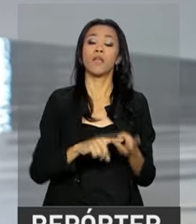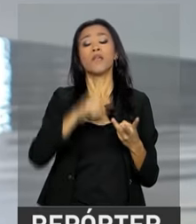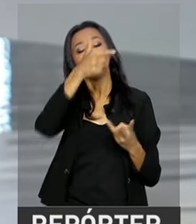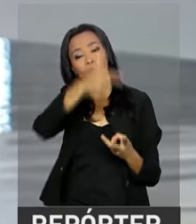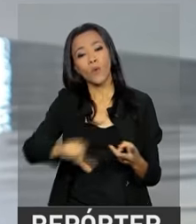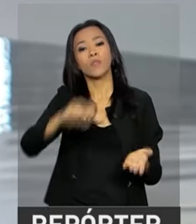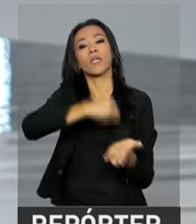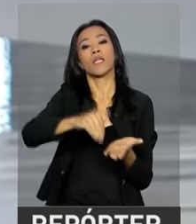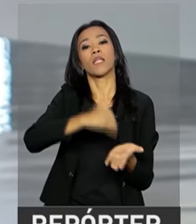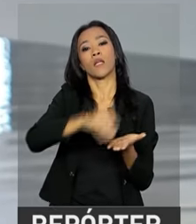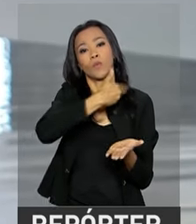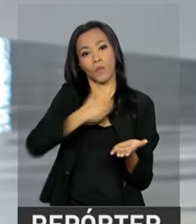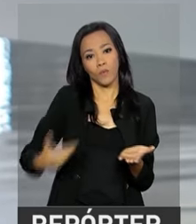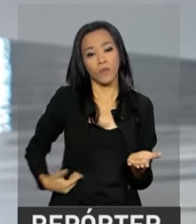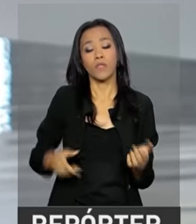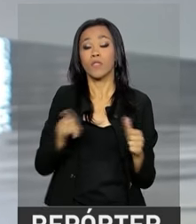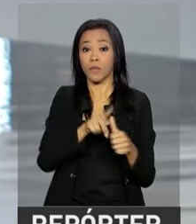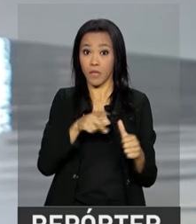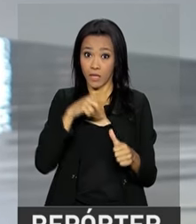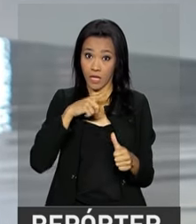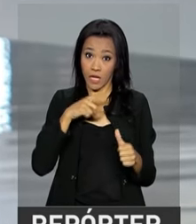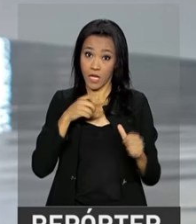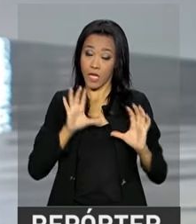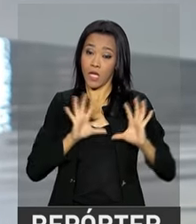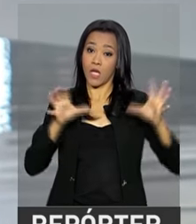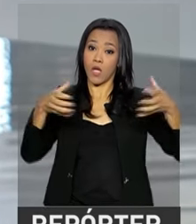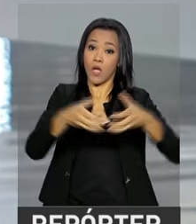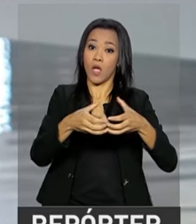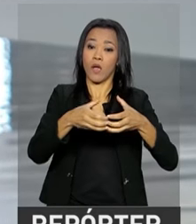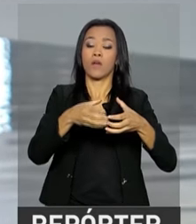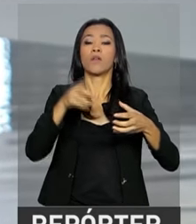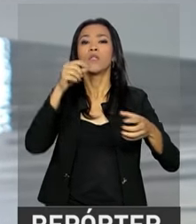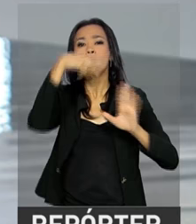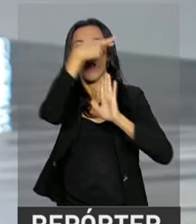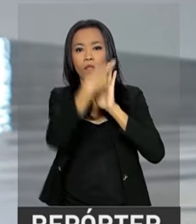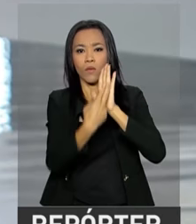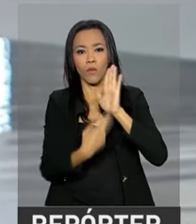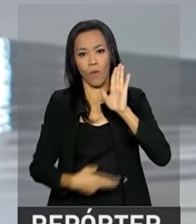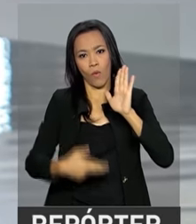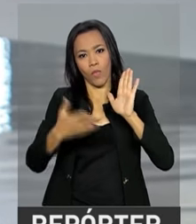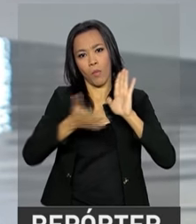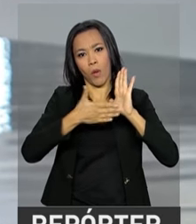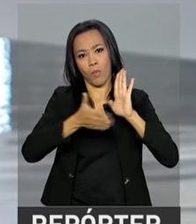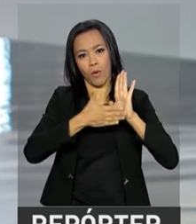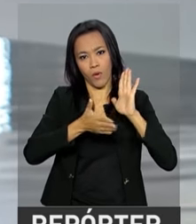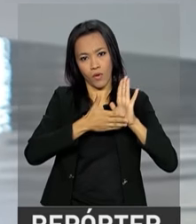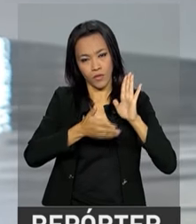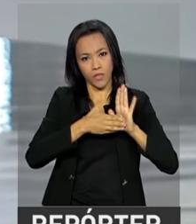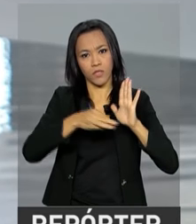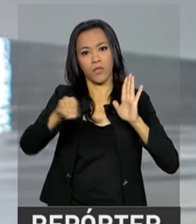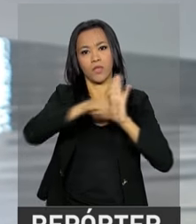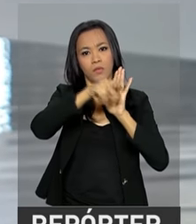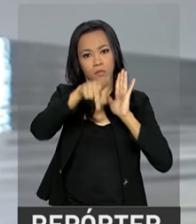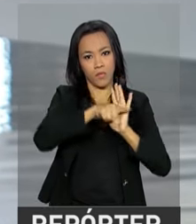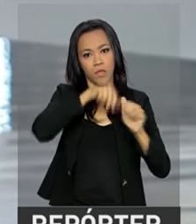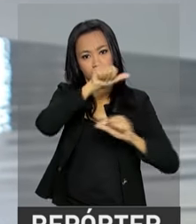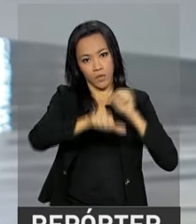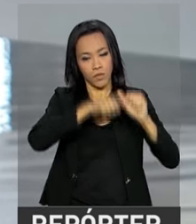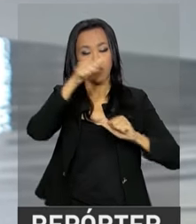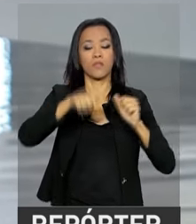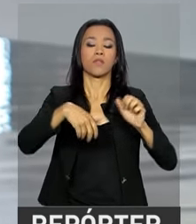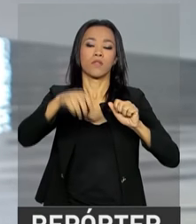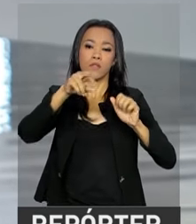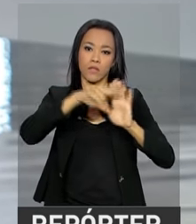do presidente da comissão na câmara deputado carlos marun e do relator da proposta de emenda à constituição da reforma da previdência